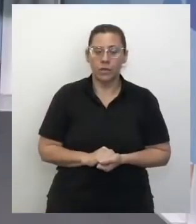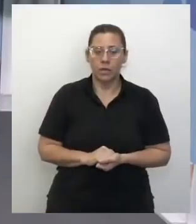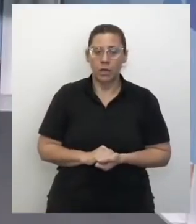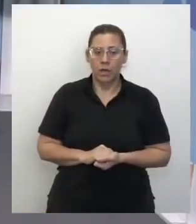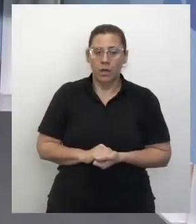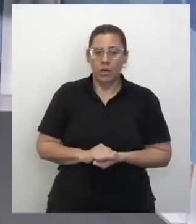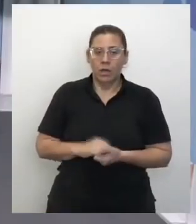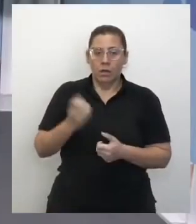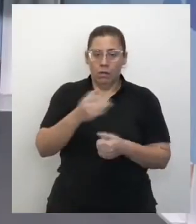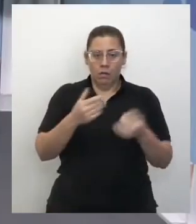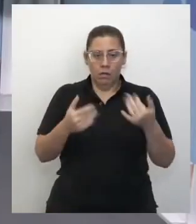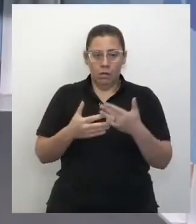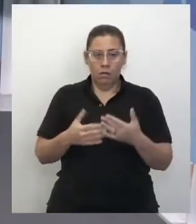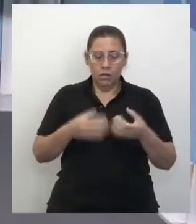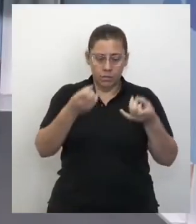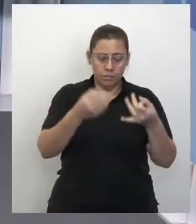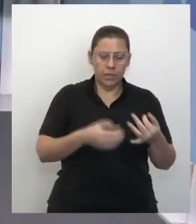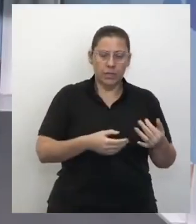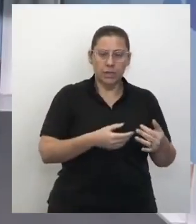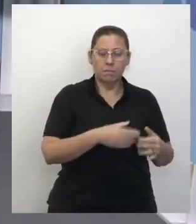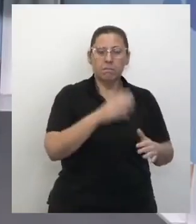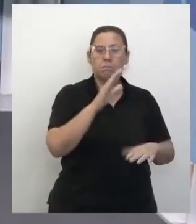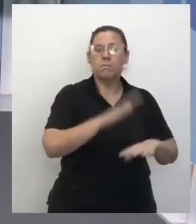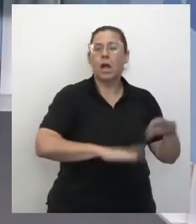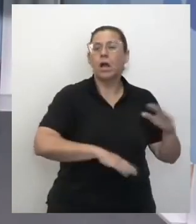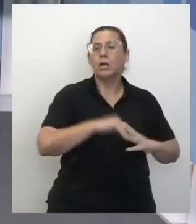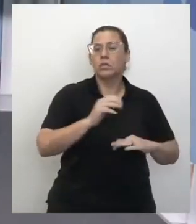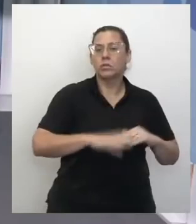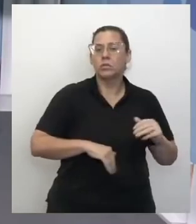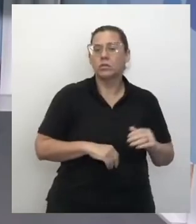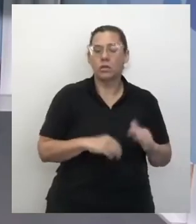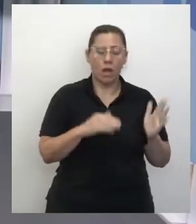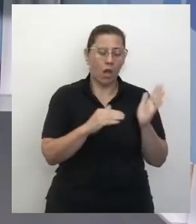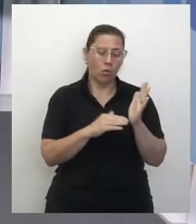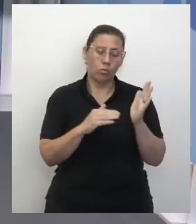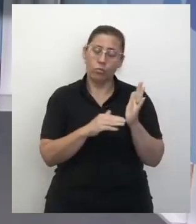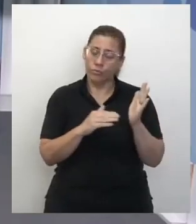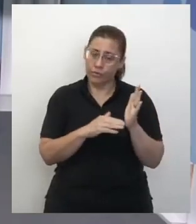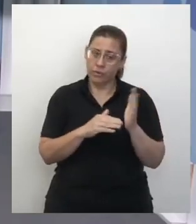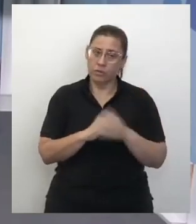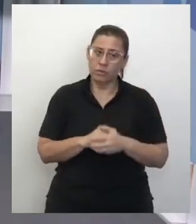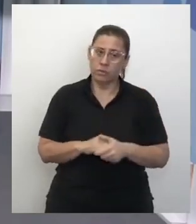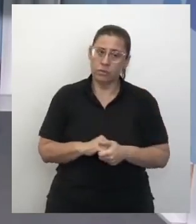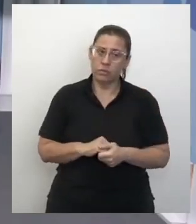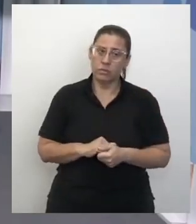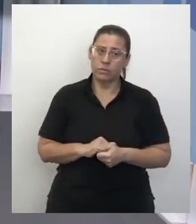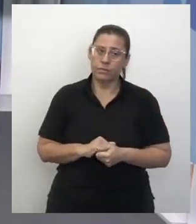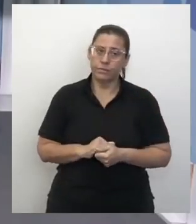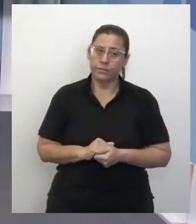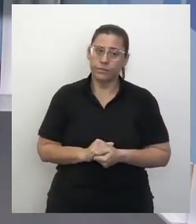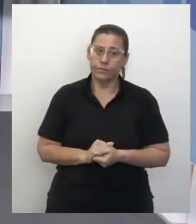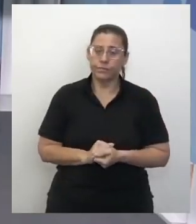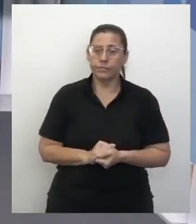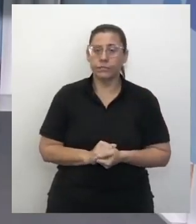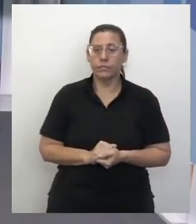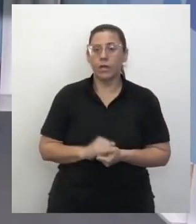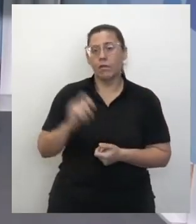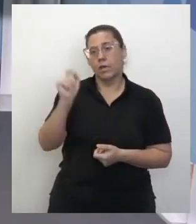slide, escreve a habilidade aí, por favor. A habilidade vai estar no final do... mas por Deus, escreve aí.